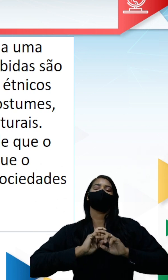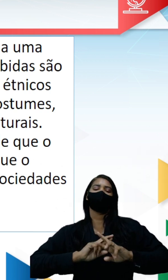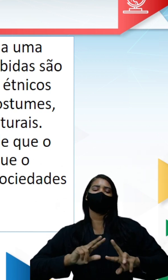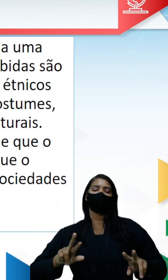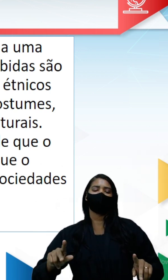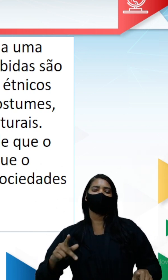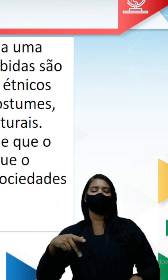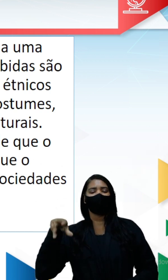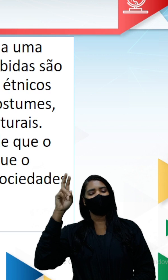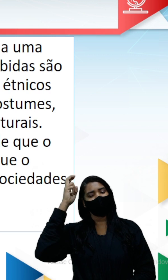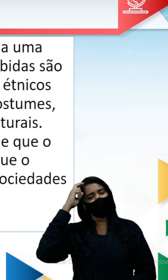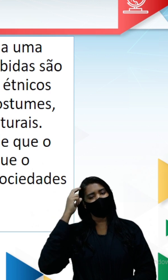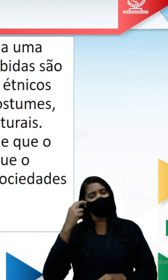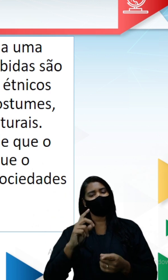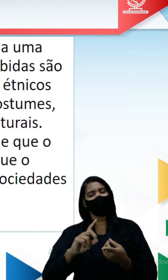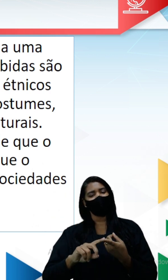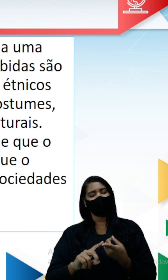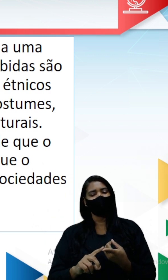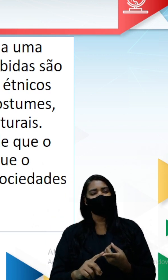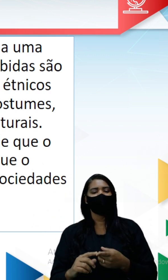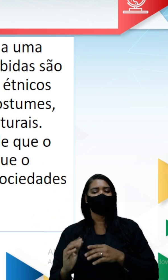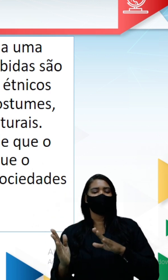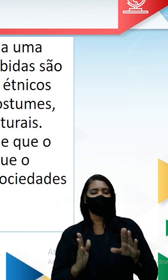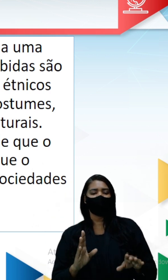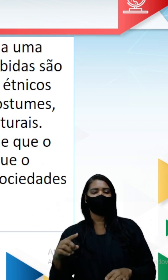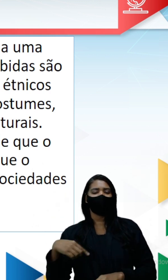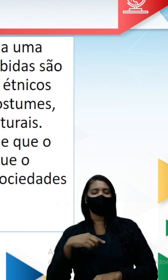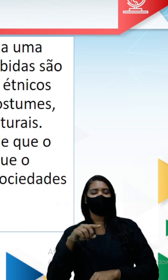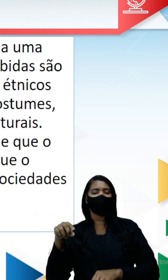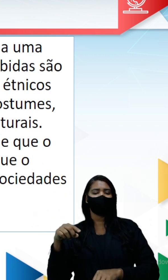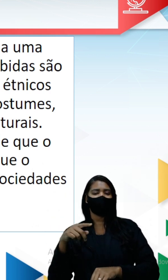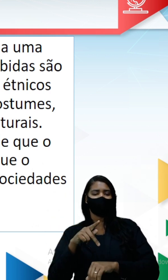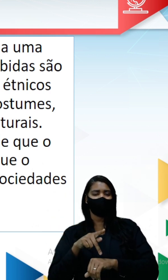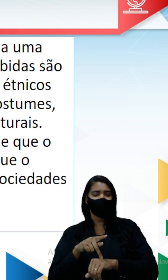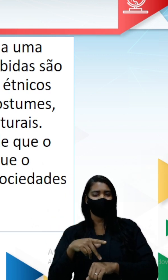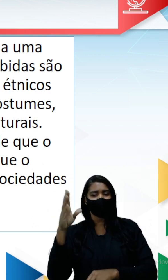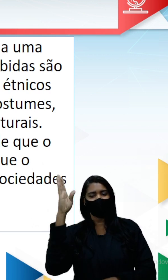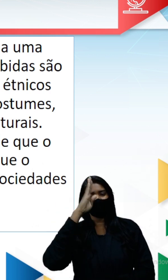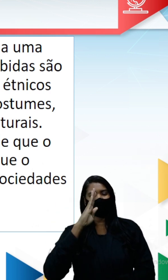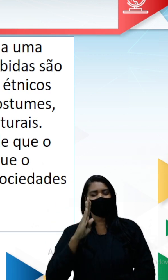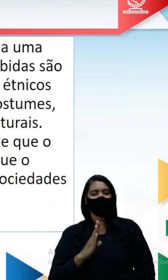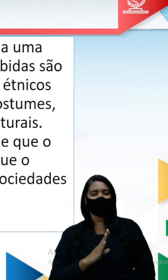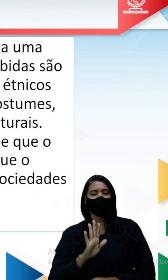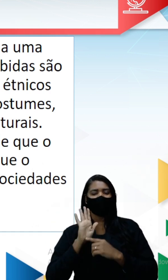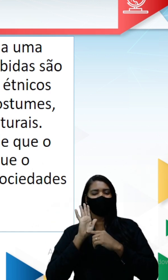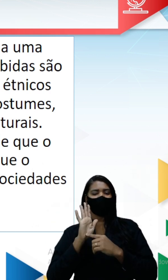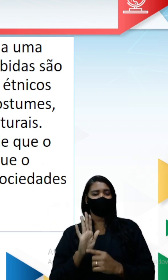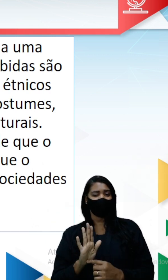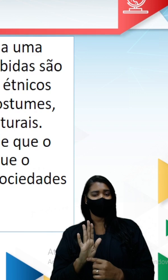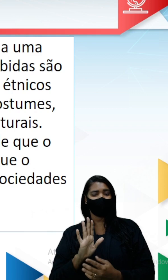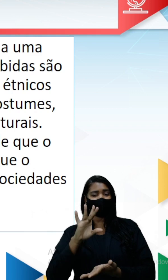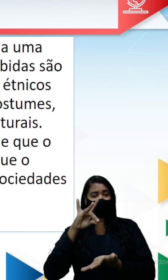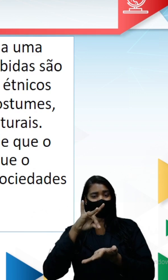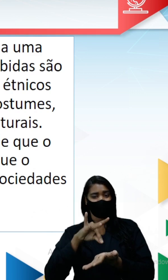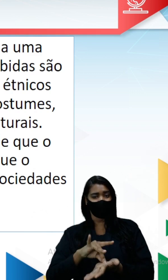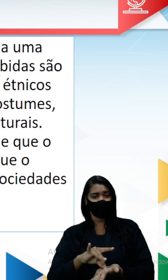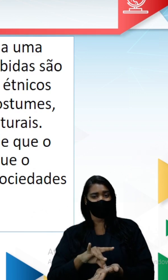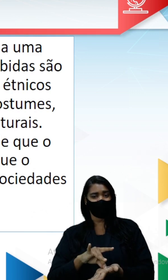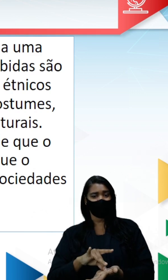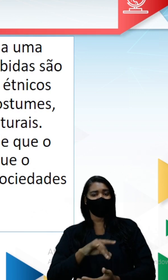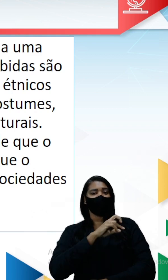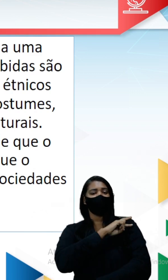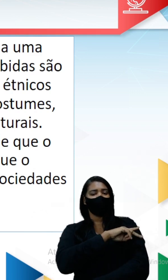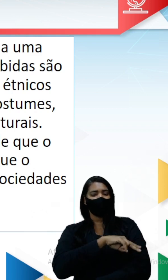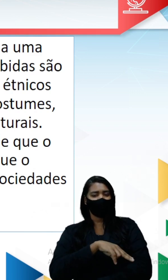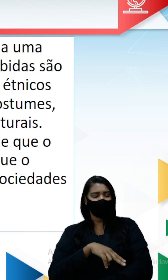marcas culturais. O nosso Brasil, ele pode ser apontado como exemplo do que conceito de raça é